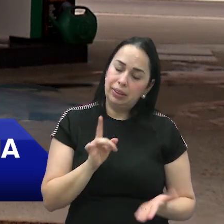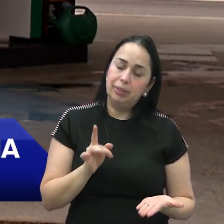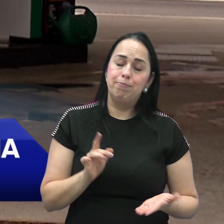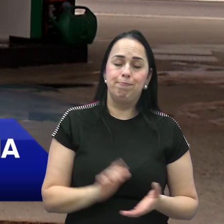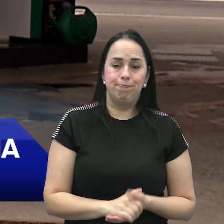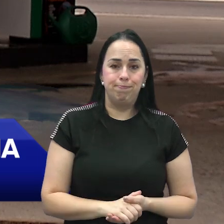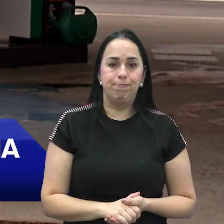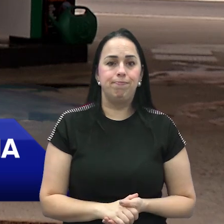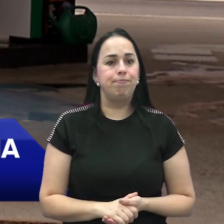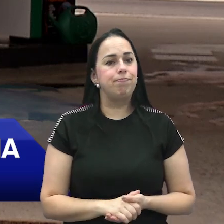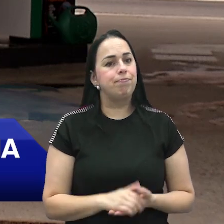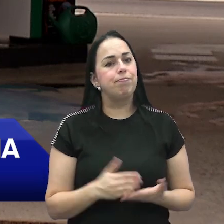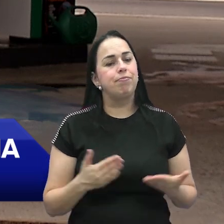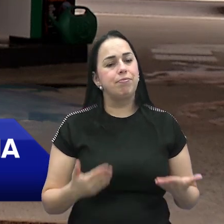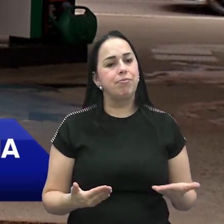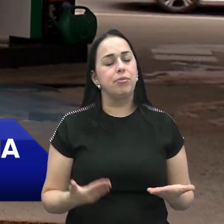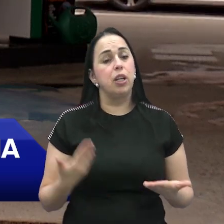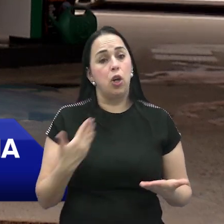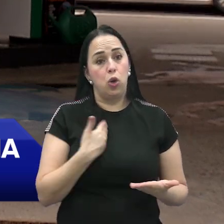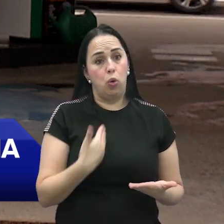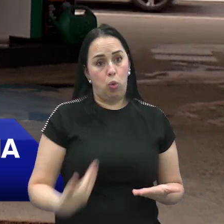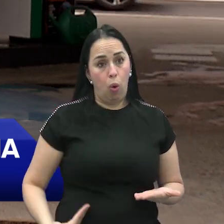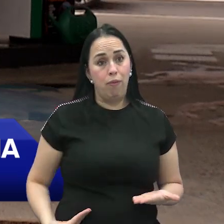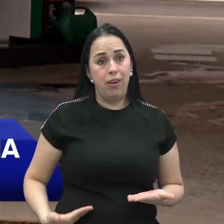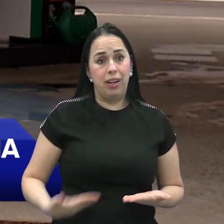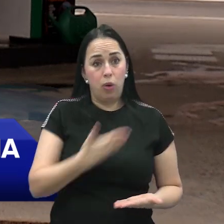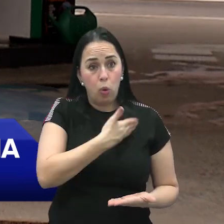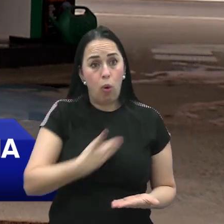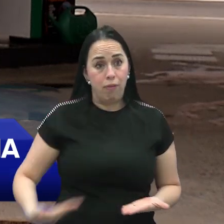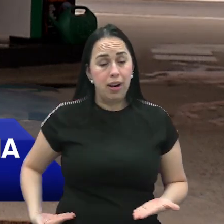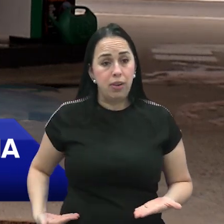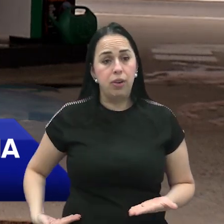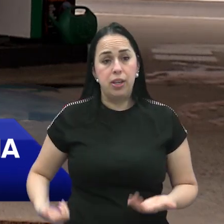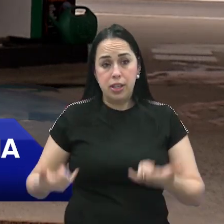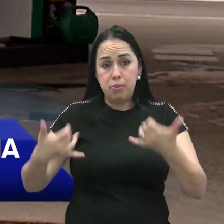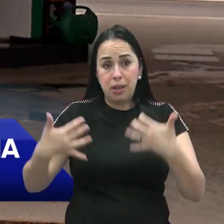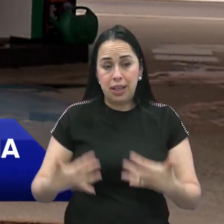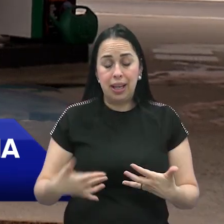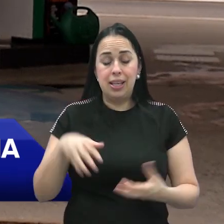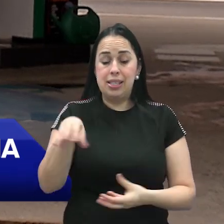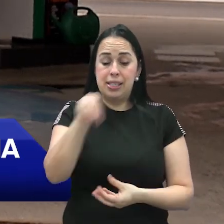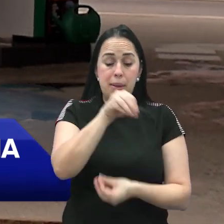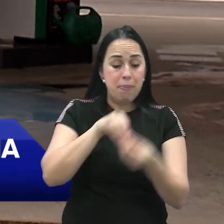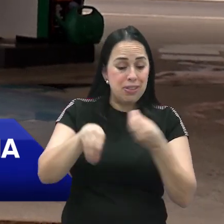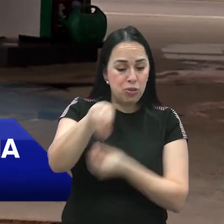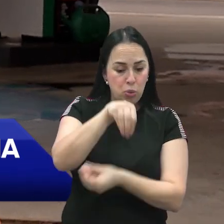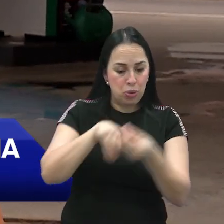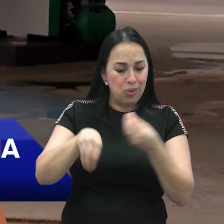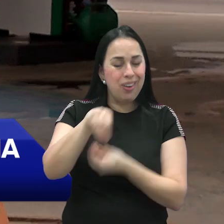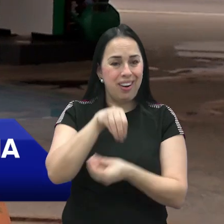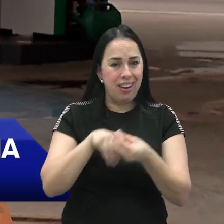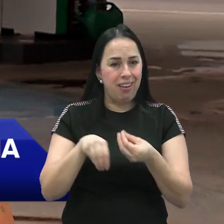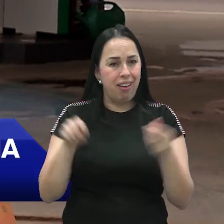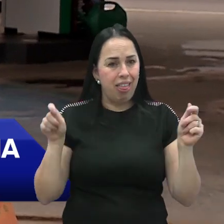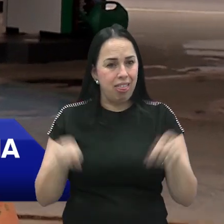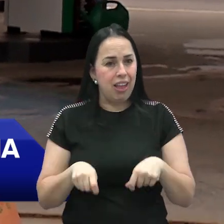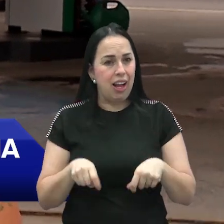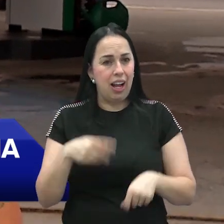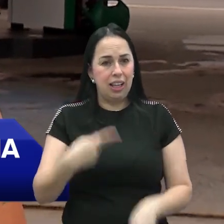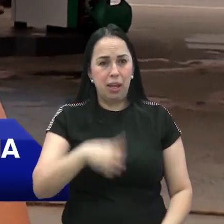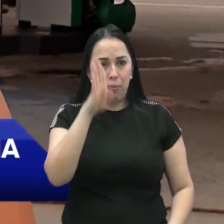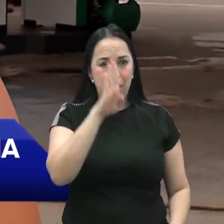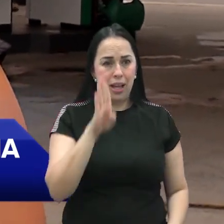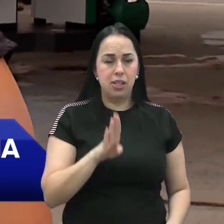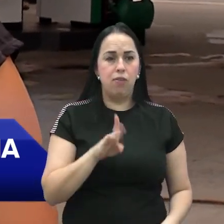sim, para essa sua pergunta. E o governo acredita que o aumento do percentual do etanol na gasolina deve tornar